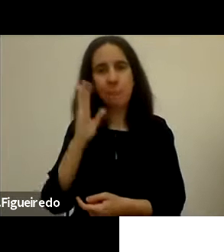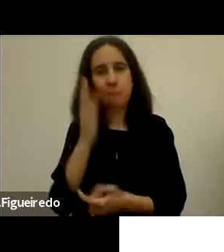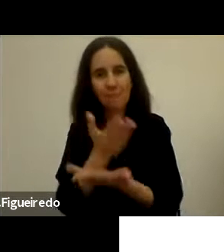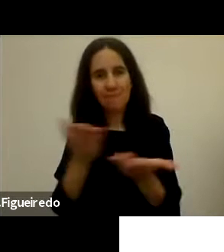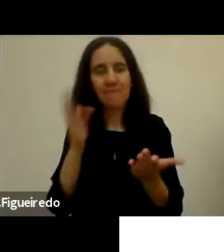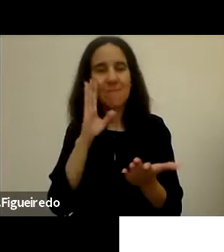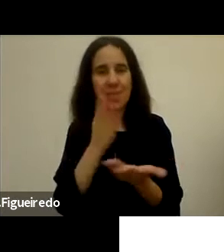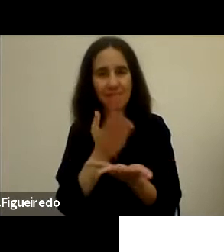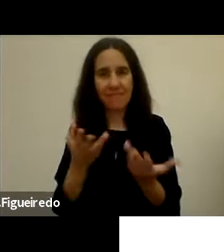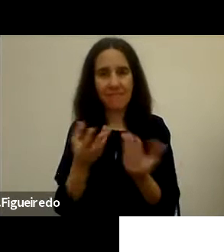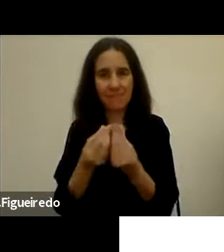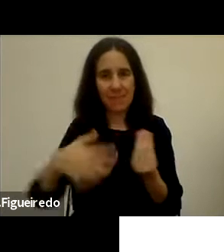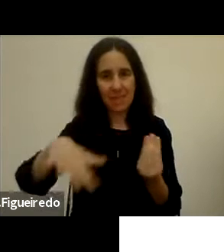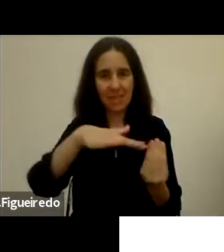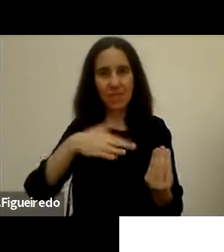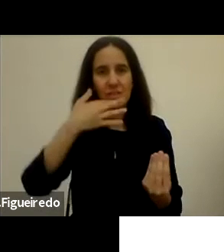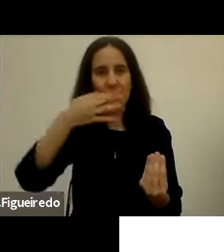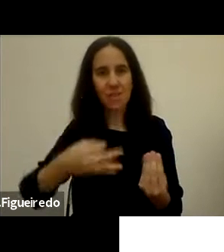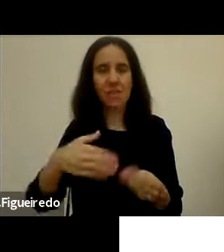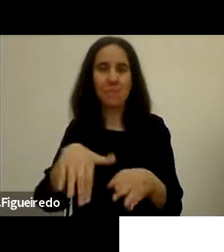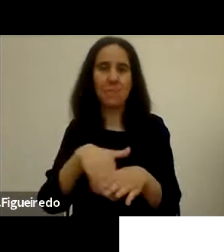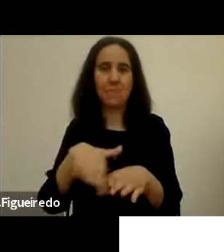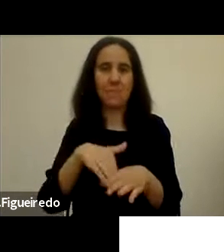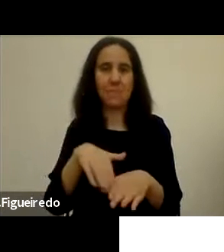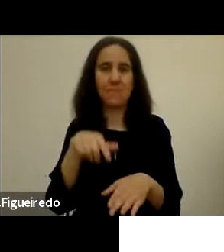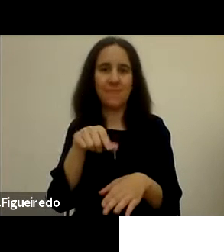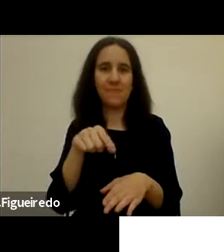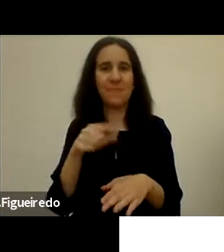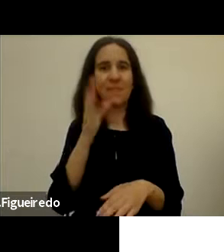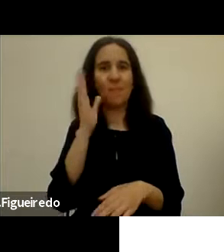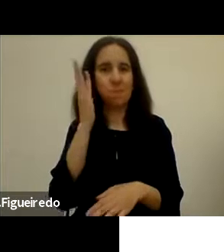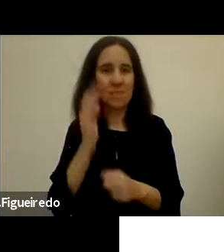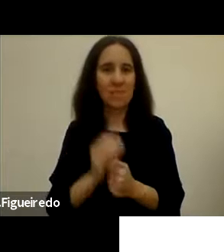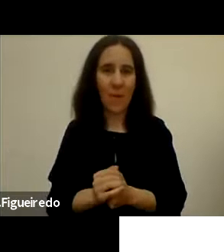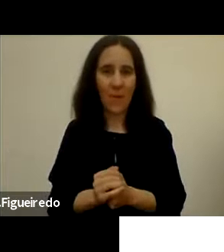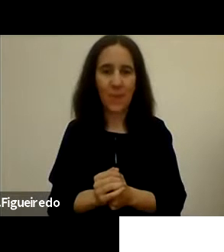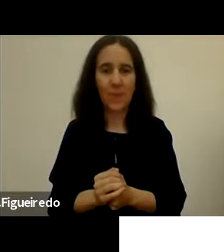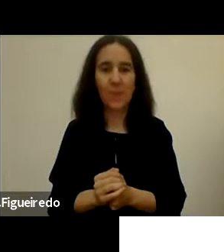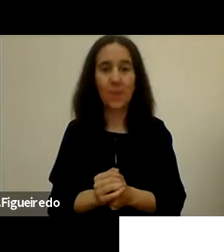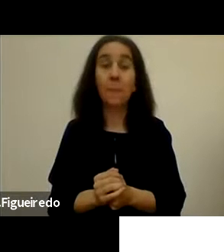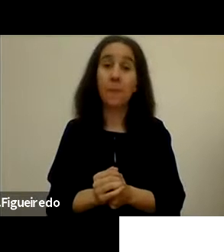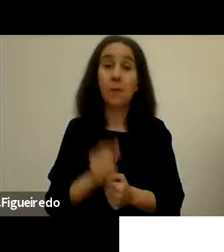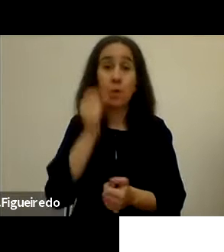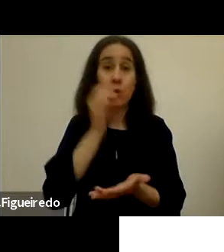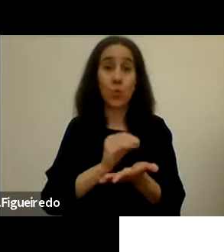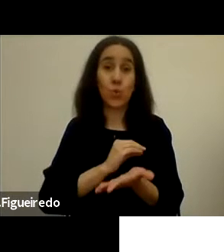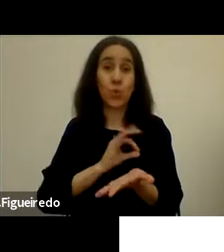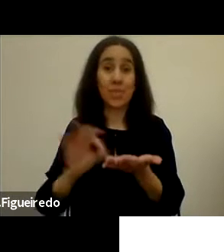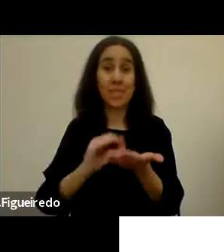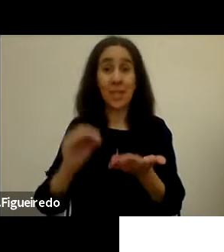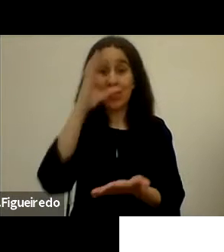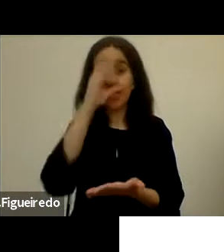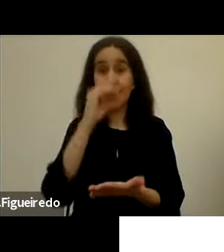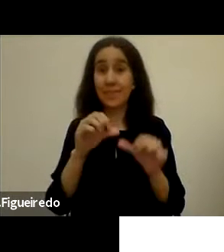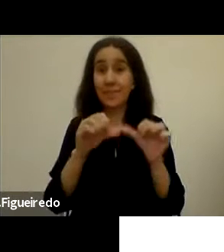aqui presentes e a todos os participantes nesta sessão. O Sr. Secretário de Estado já me retirou a